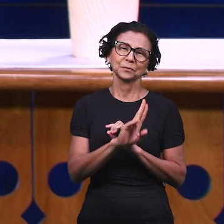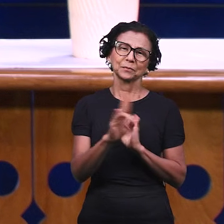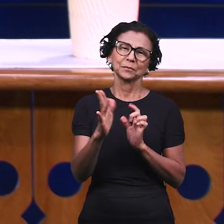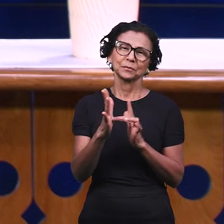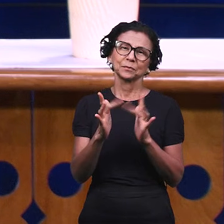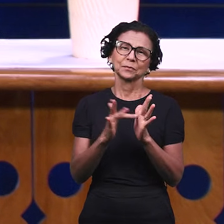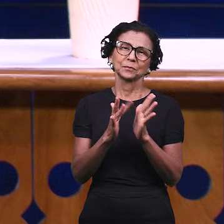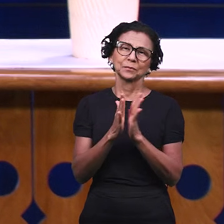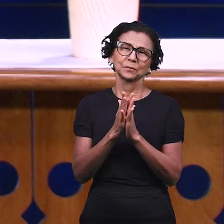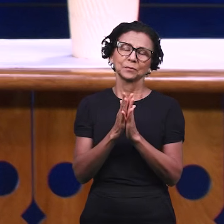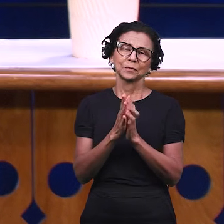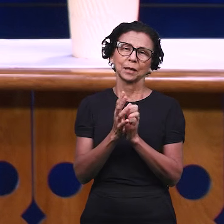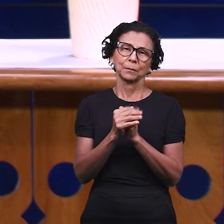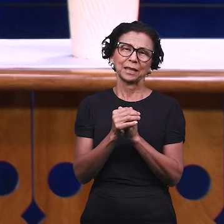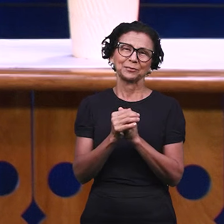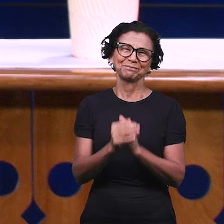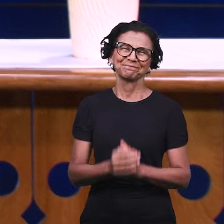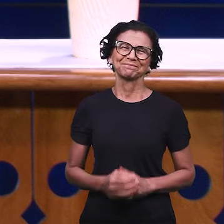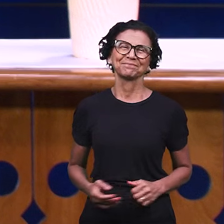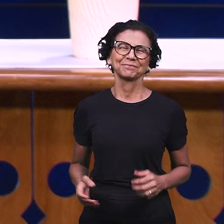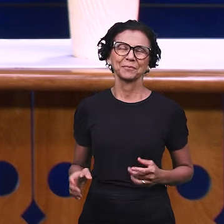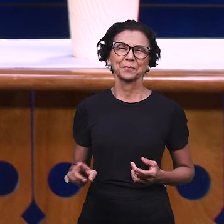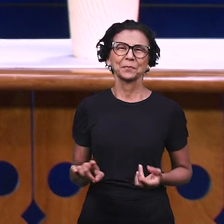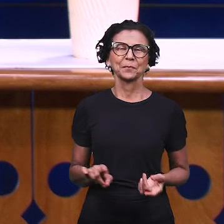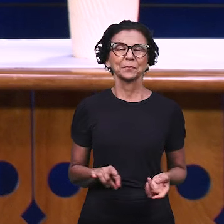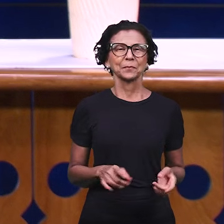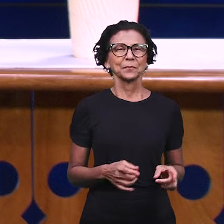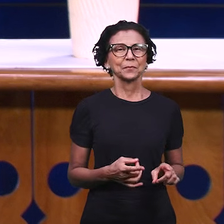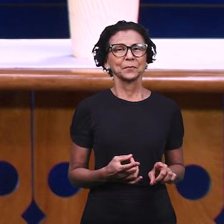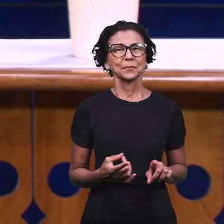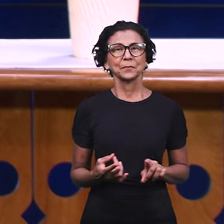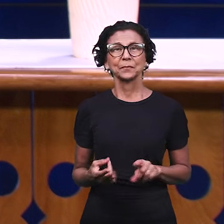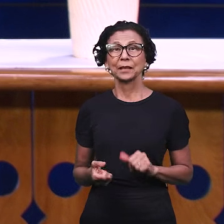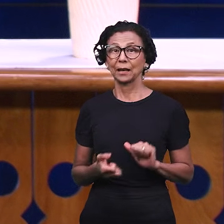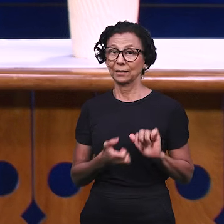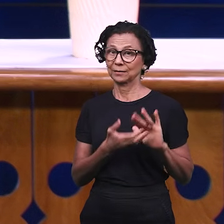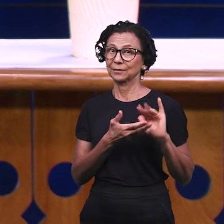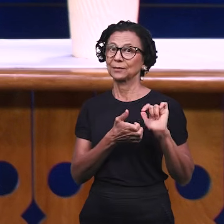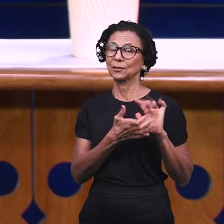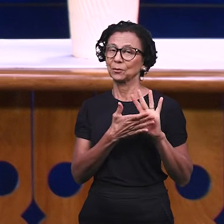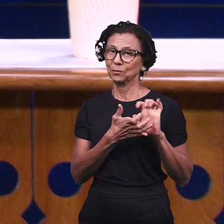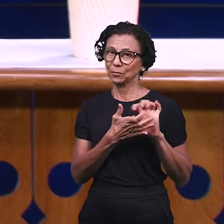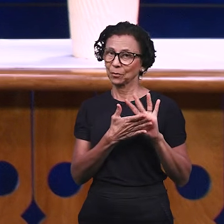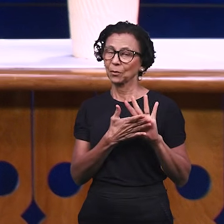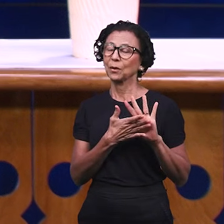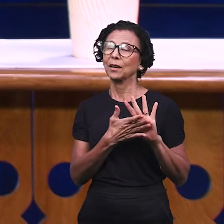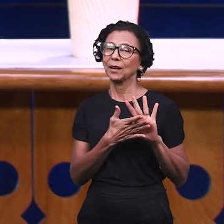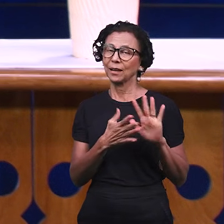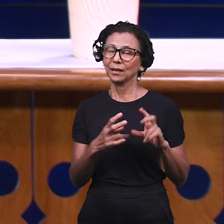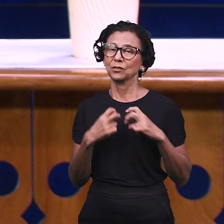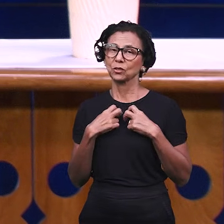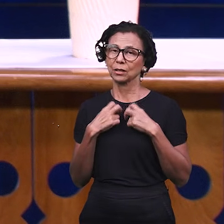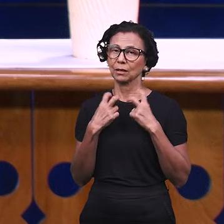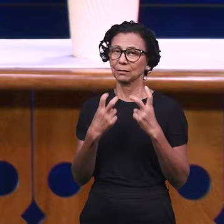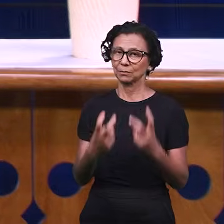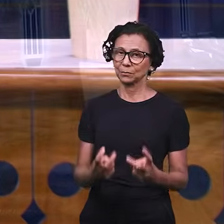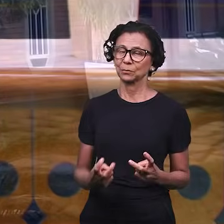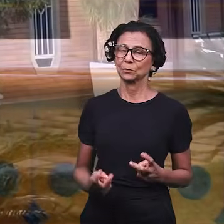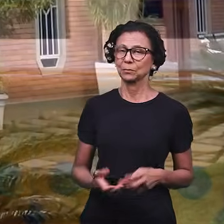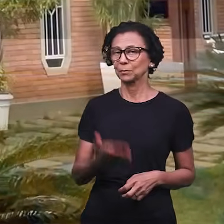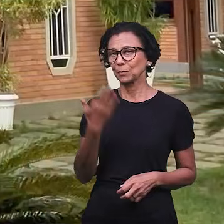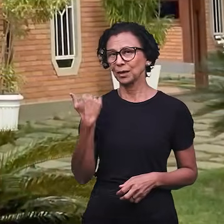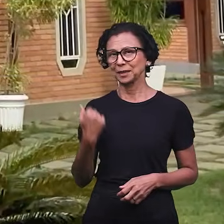Jesus. Amém. Nós vamos ter agora um louvor de clamor. Convido a todos a participarem, louvando ao Senhor.